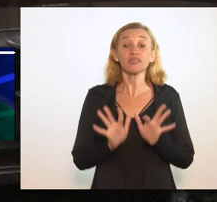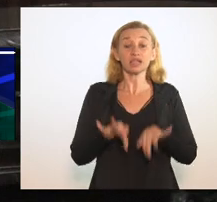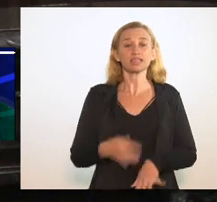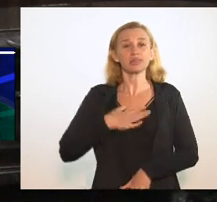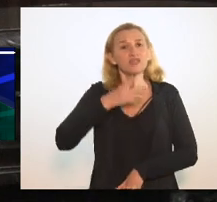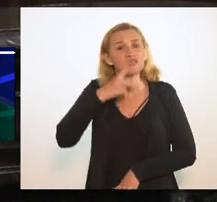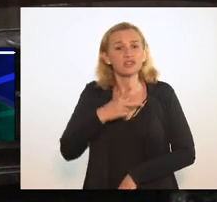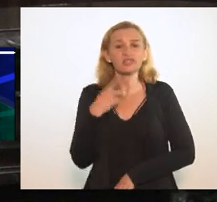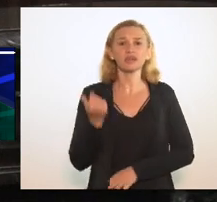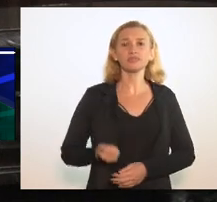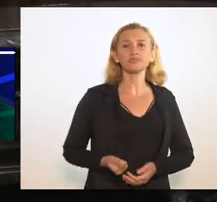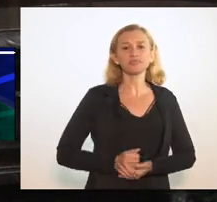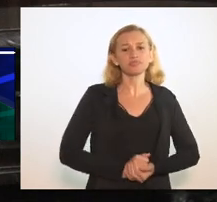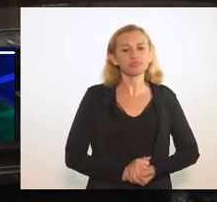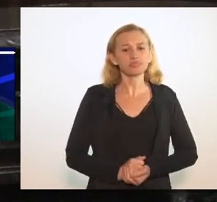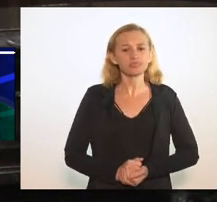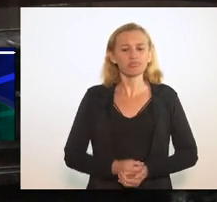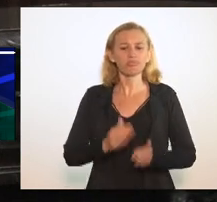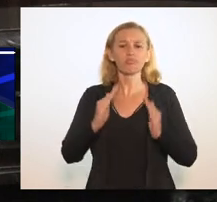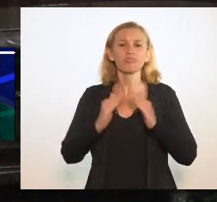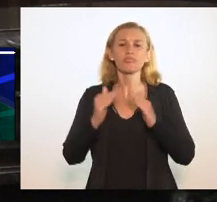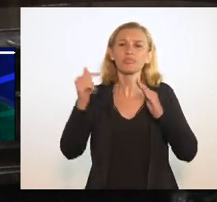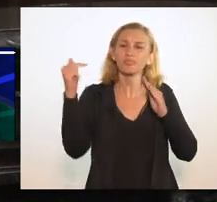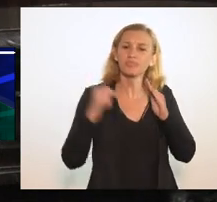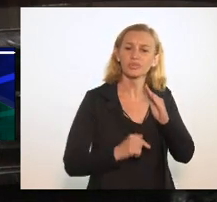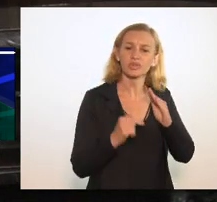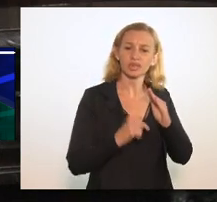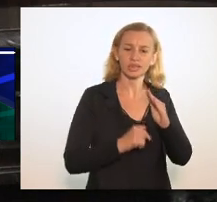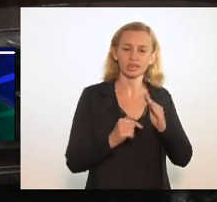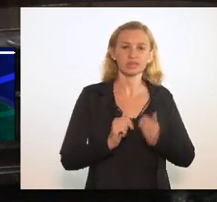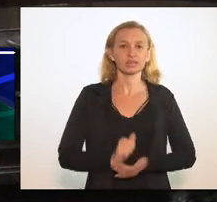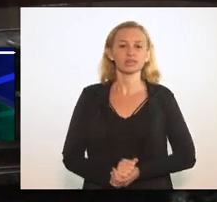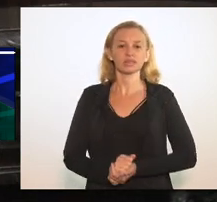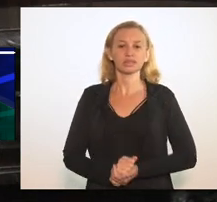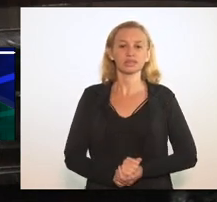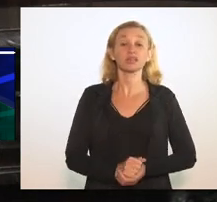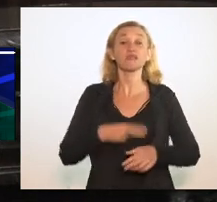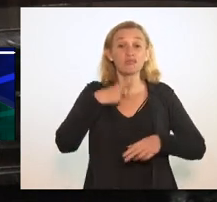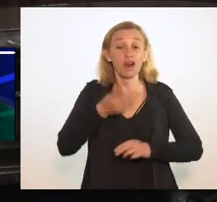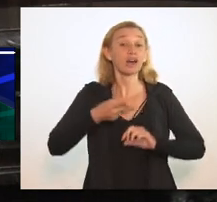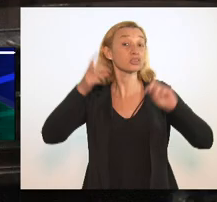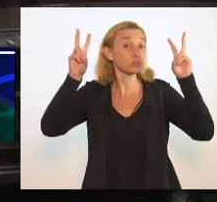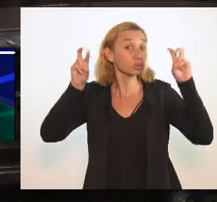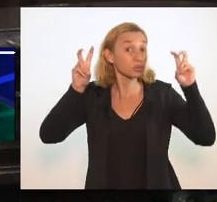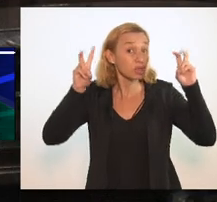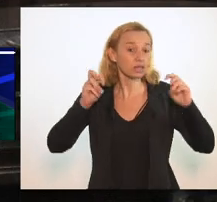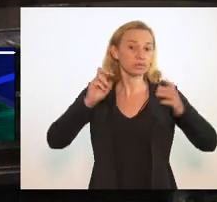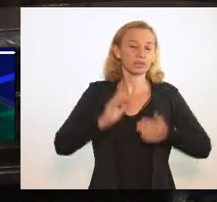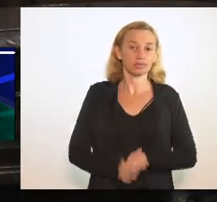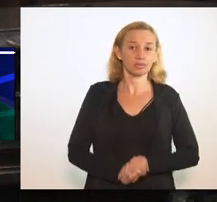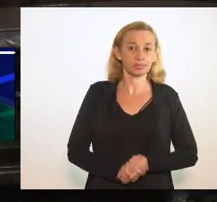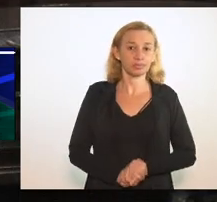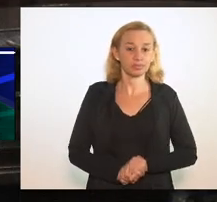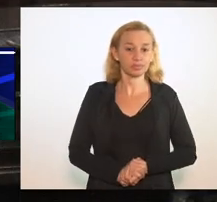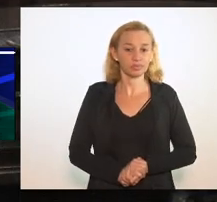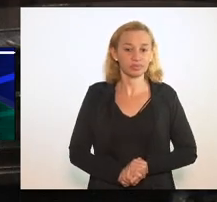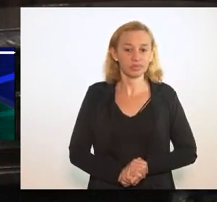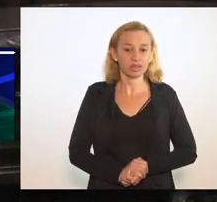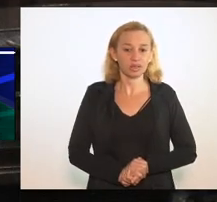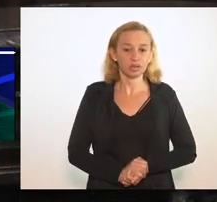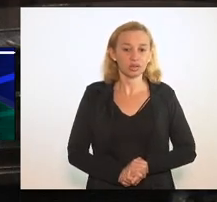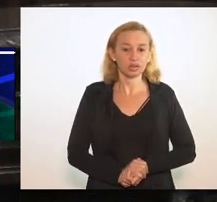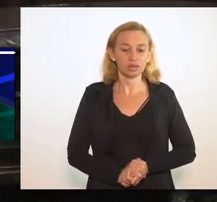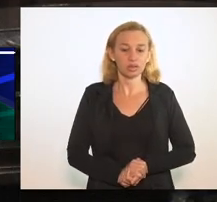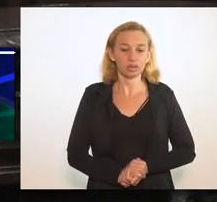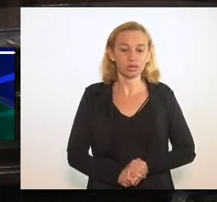fala dizendo que essa casa, ao se debruçar sobre esse tema, ao colocar o seu